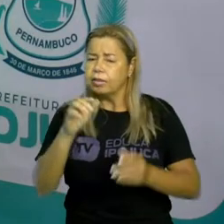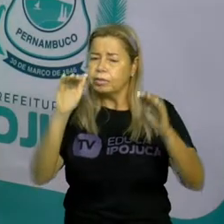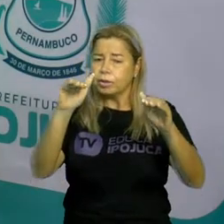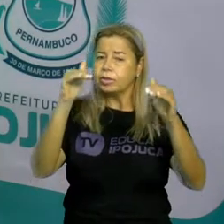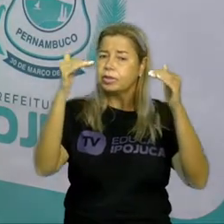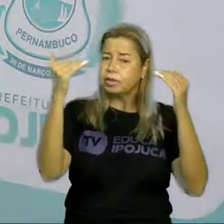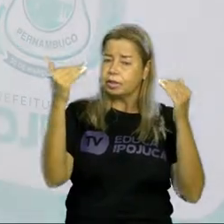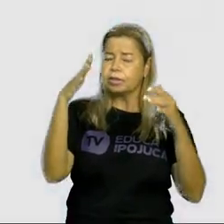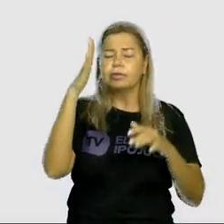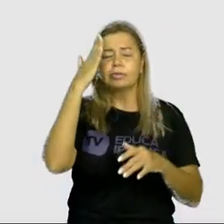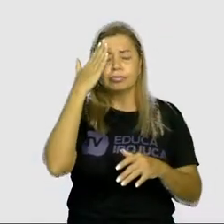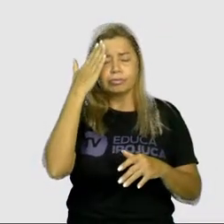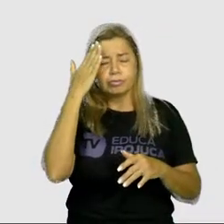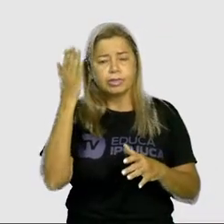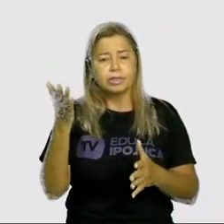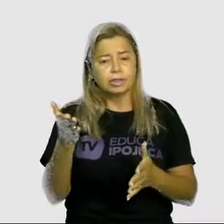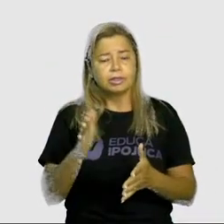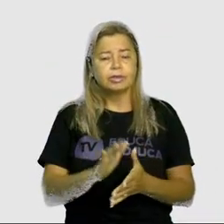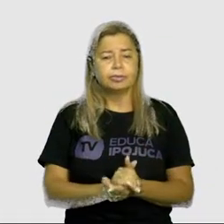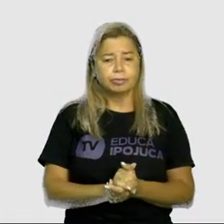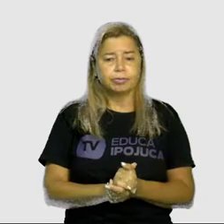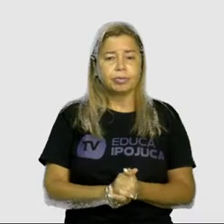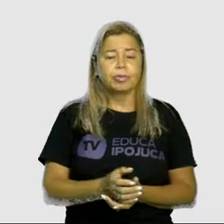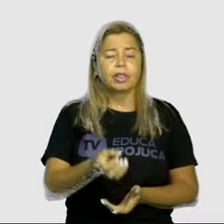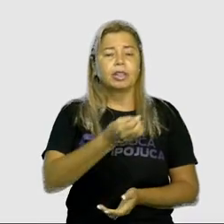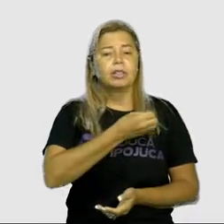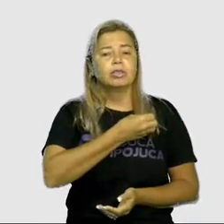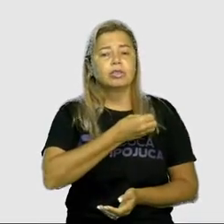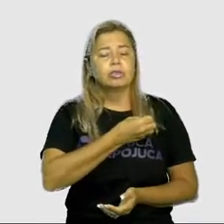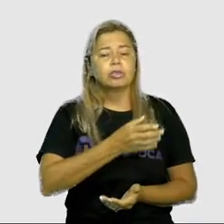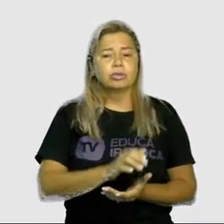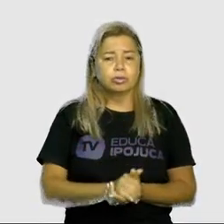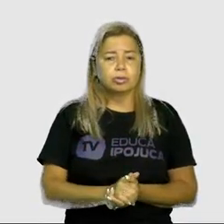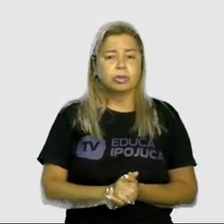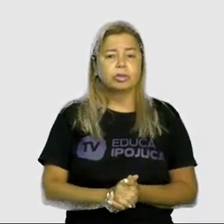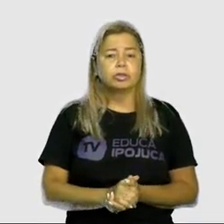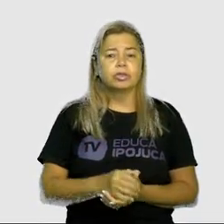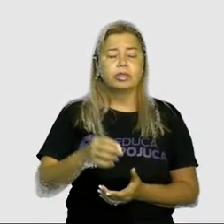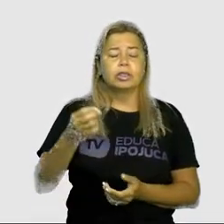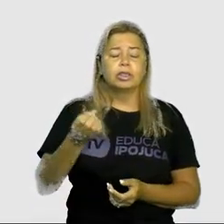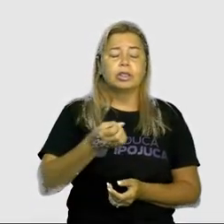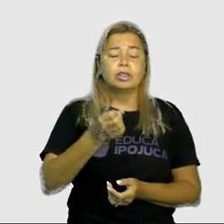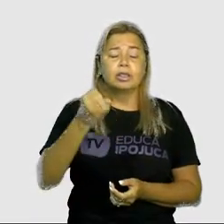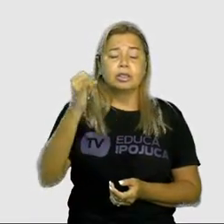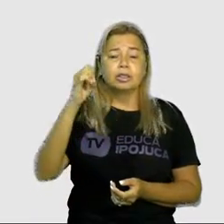aqui a gente tem os números reais, os números naturais, a gente tem os números